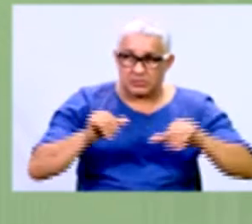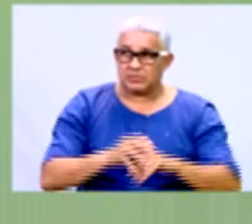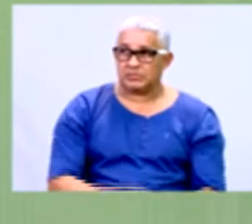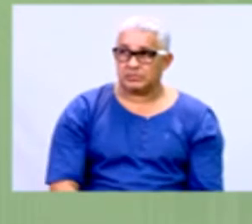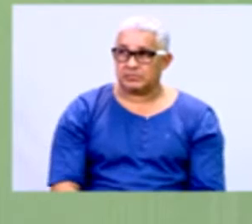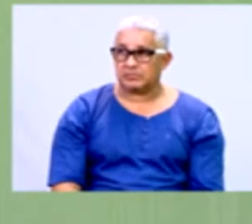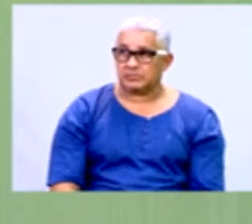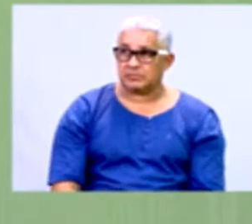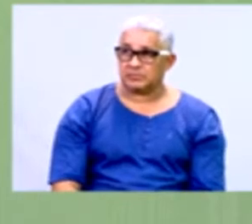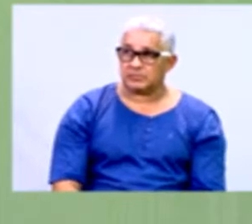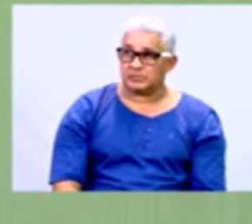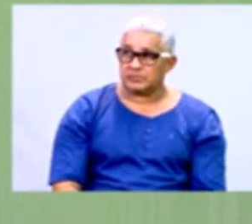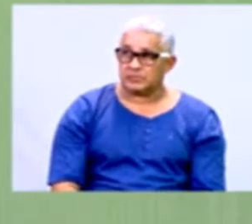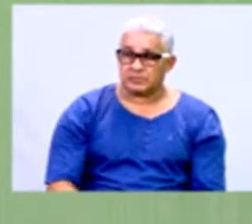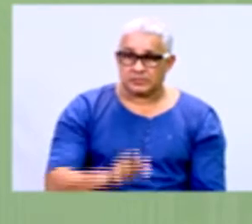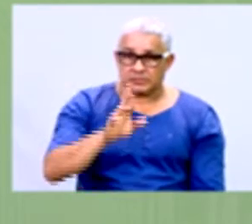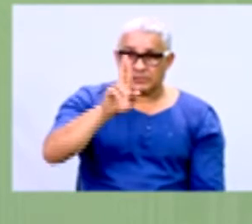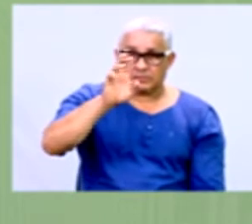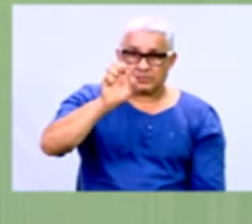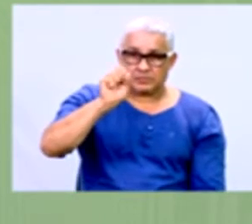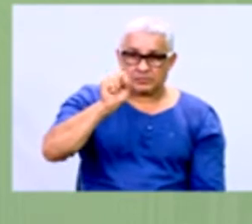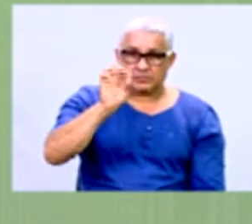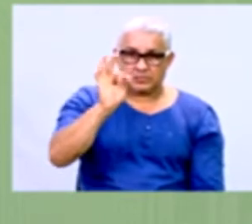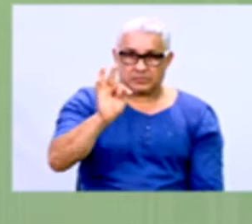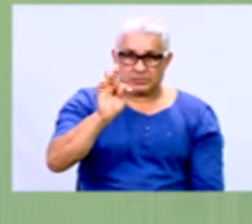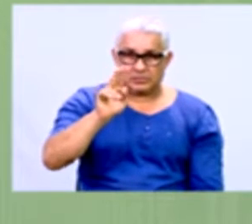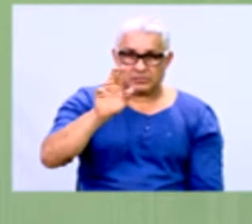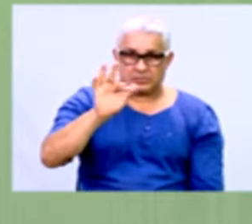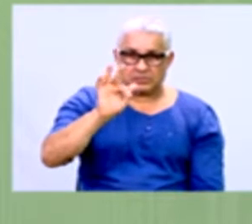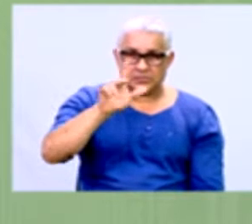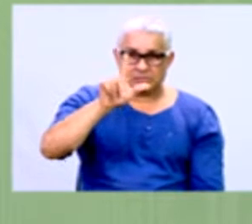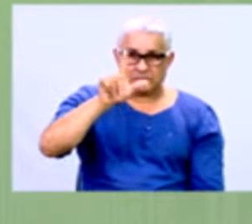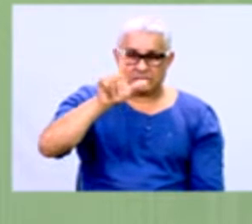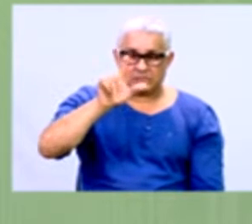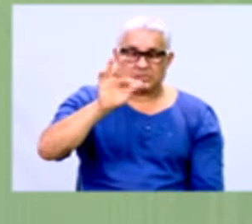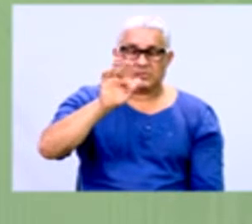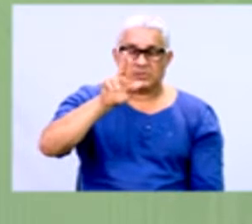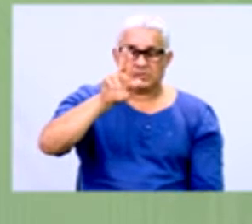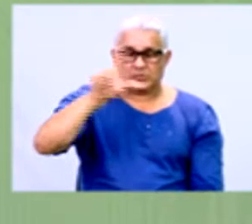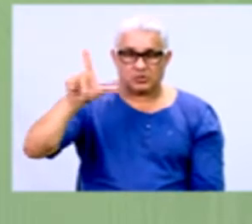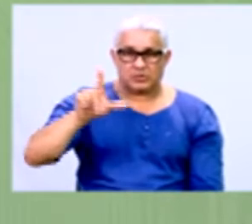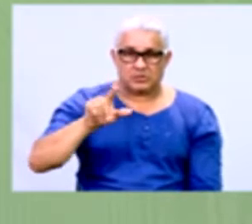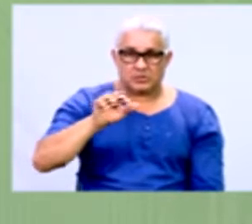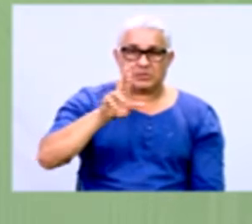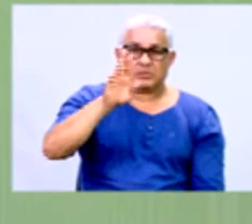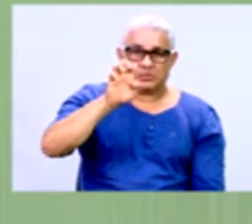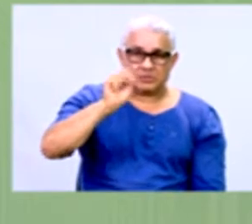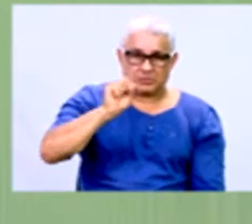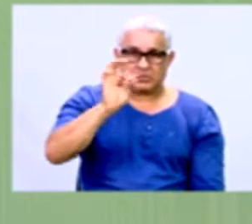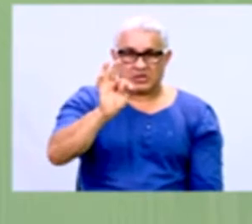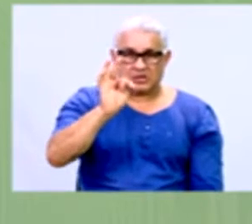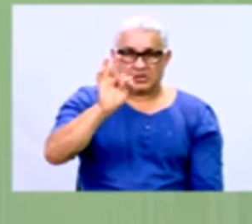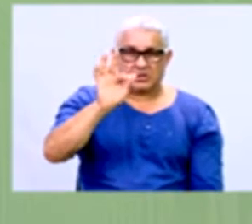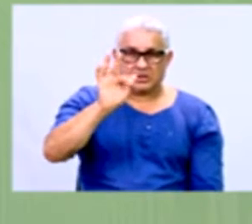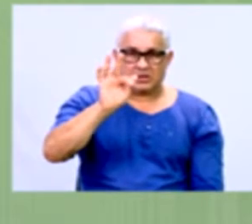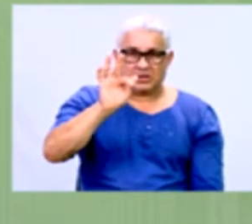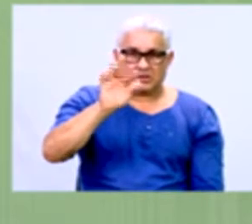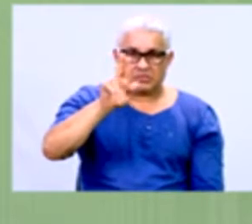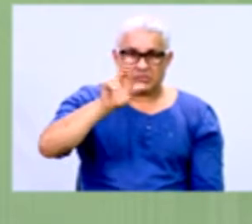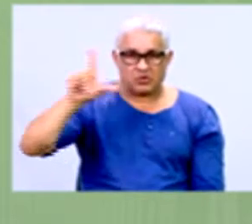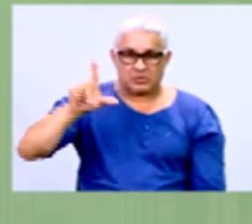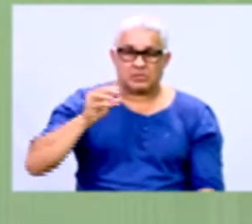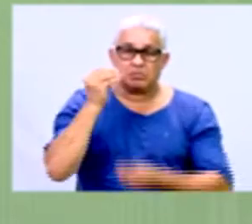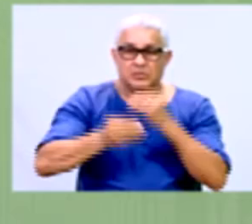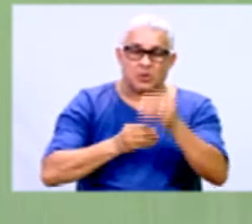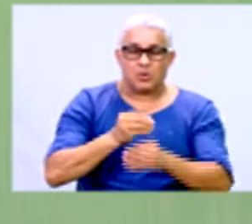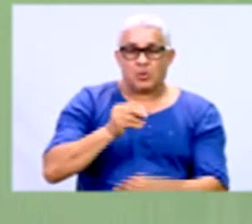RESTful, certo? Vamos falar um pouquinho aqui da história do padrão, como que foi criado, né? Como que a gente utiliza o padrão JSON e como que a